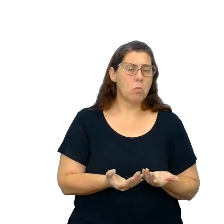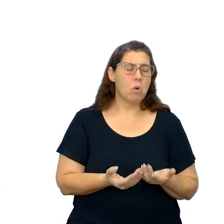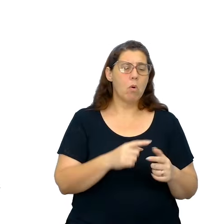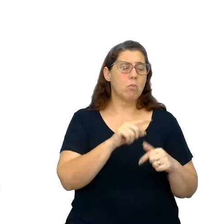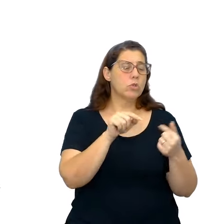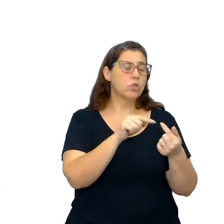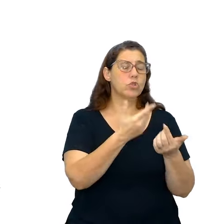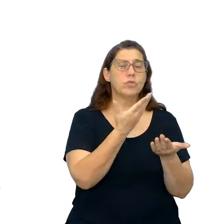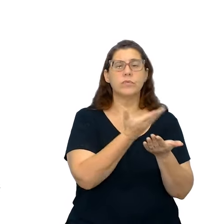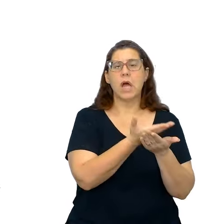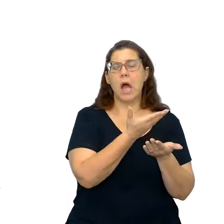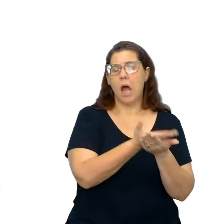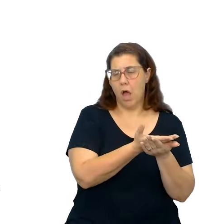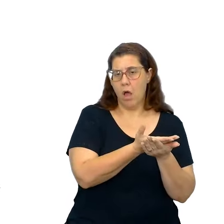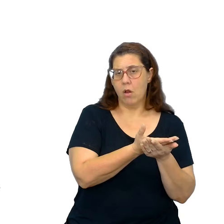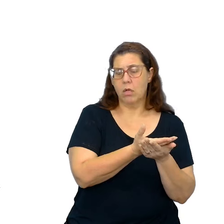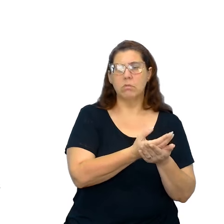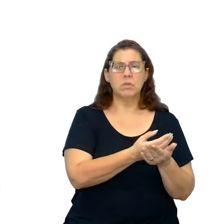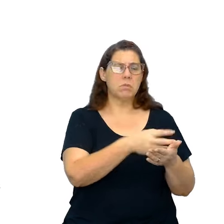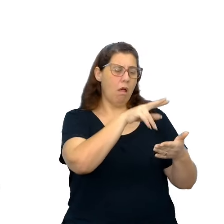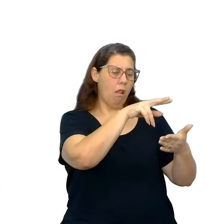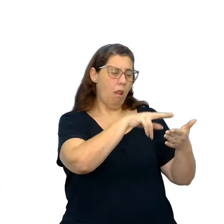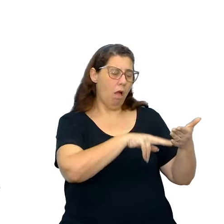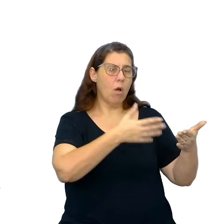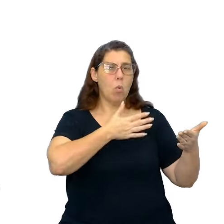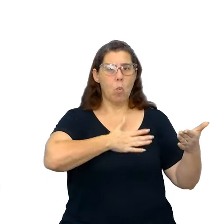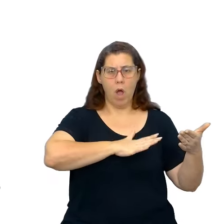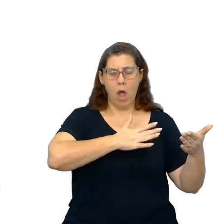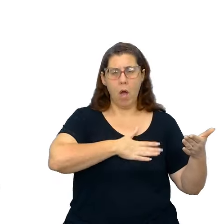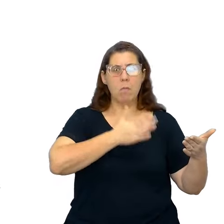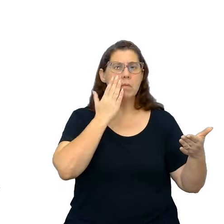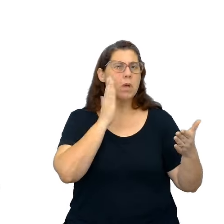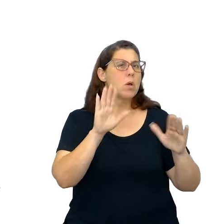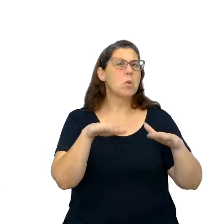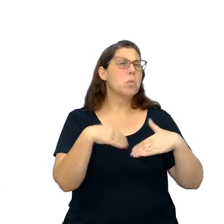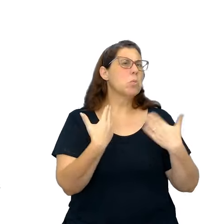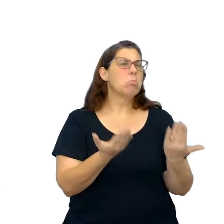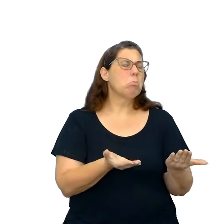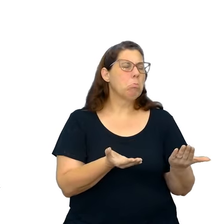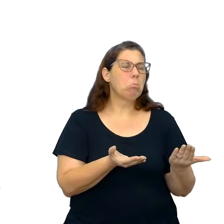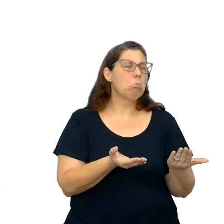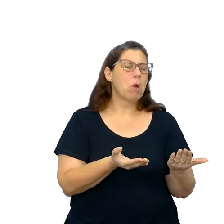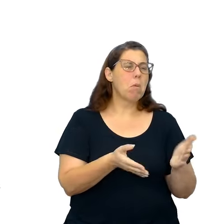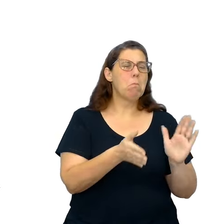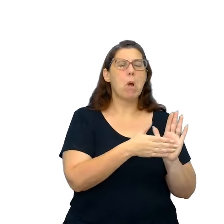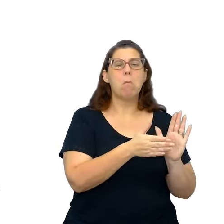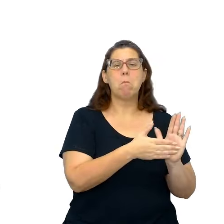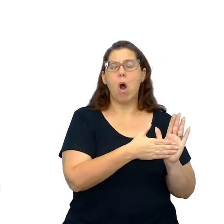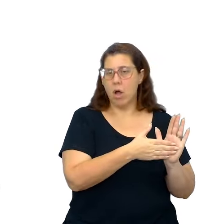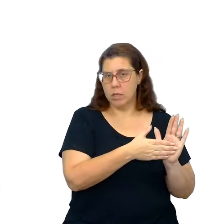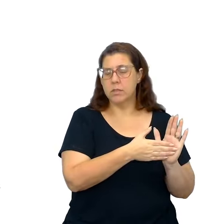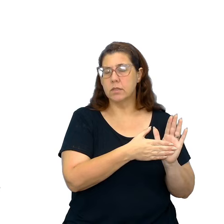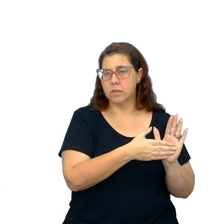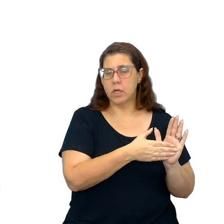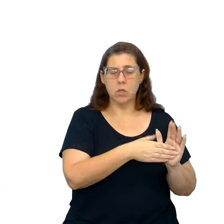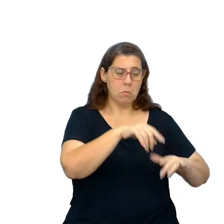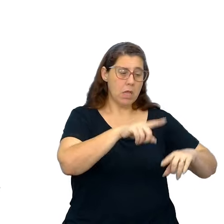né? Então, a gente precisa ler aquilo com bastante calma, para a gente saber qual é a intenção do material para aquelas aulas.